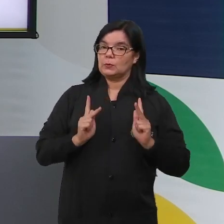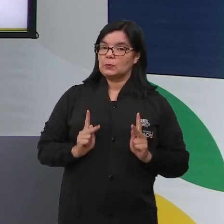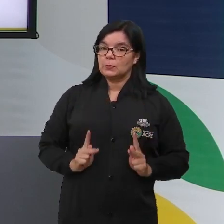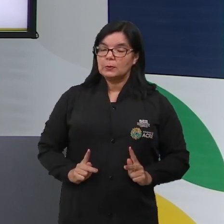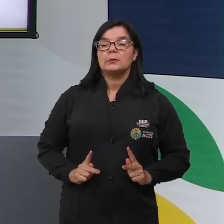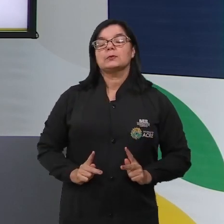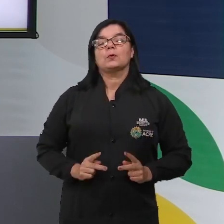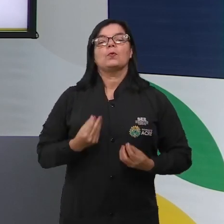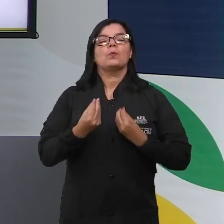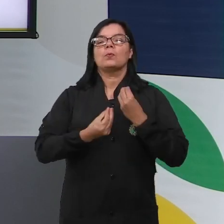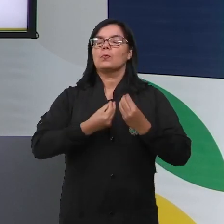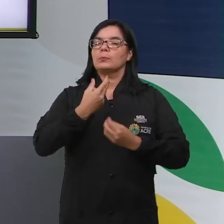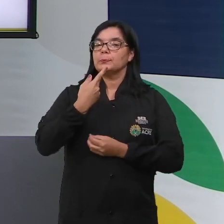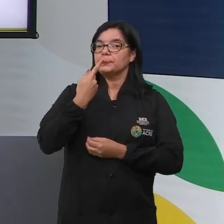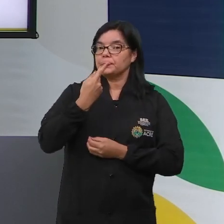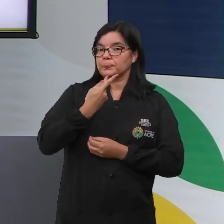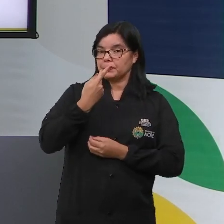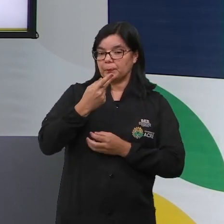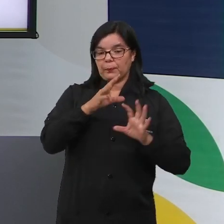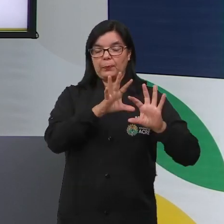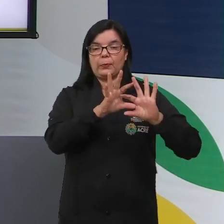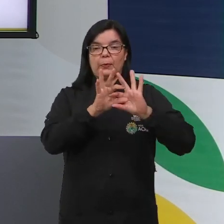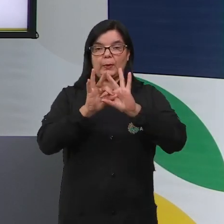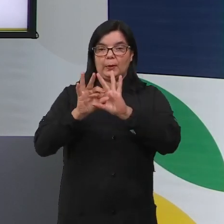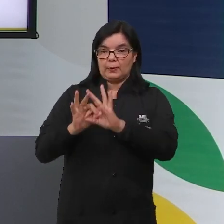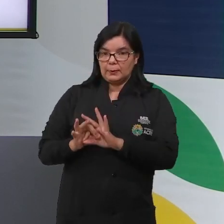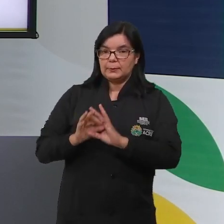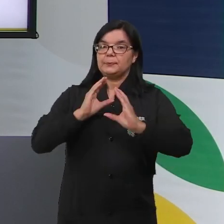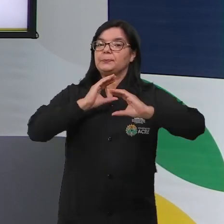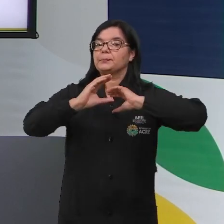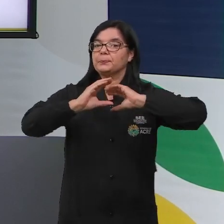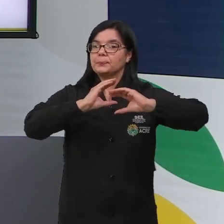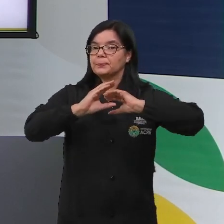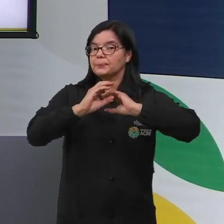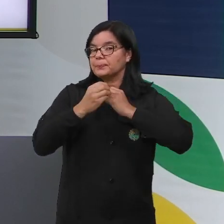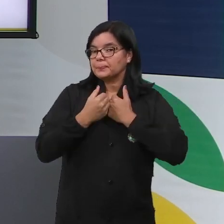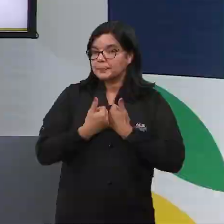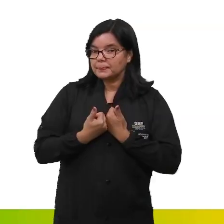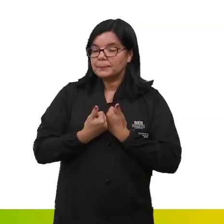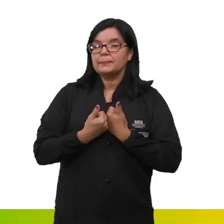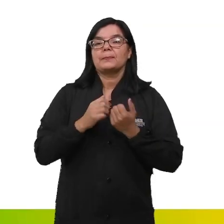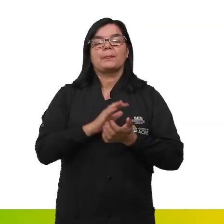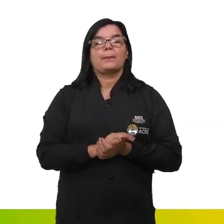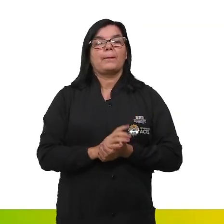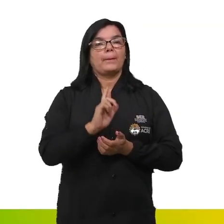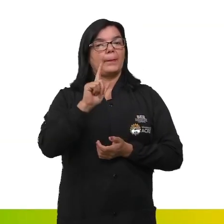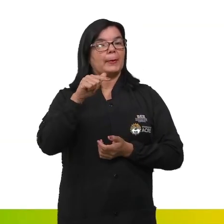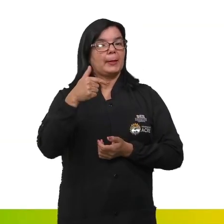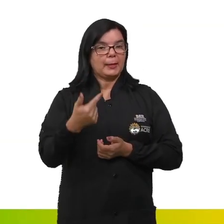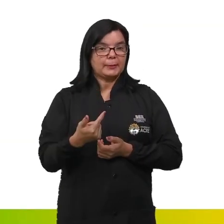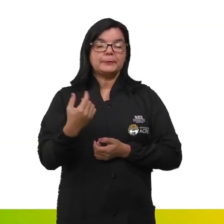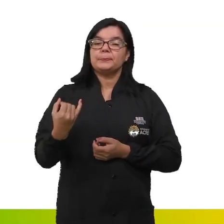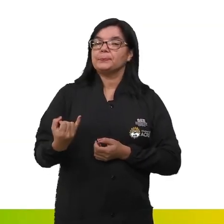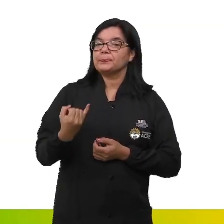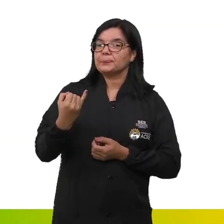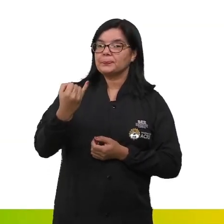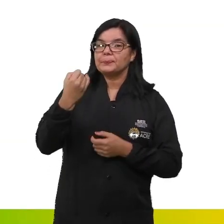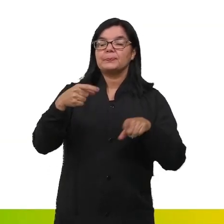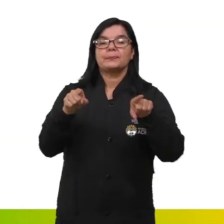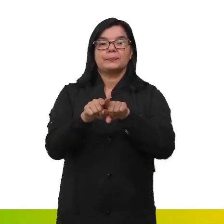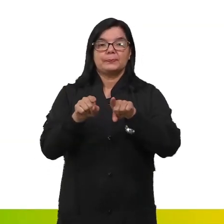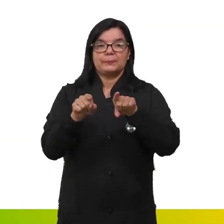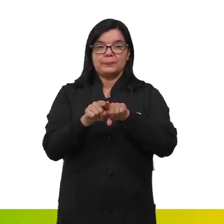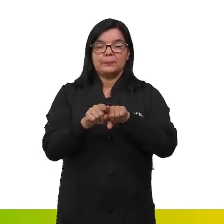a entonação ali ao contexto comunicativo, tá certo? E aí, outro aspecto importante,